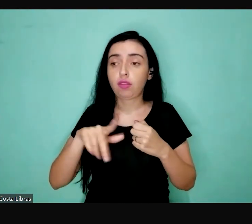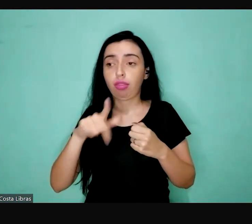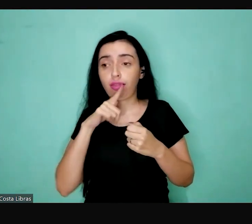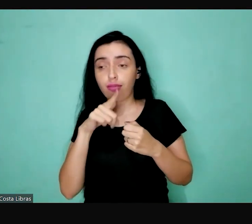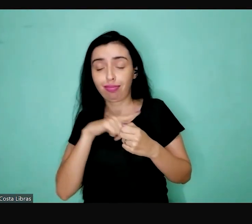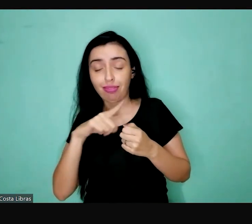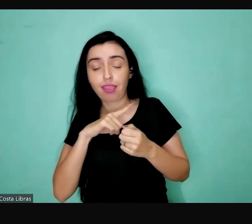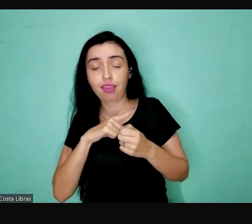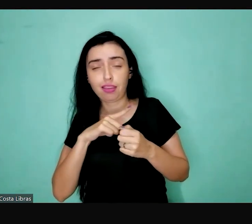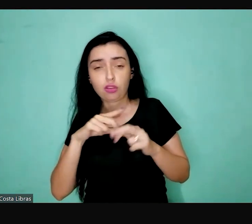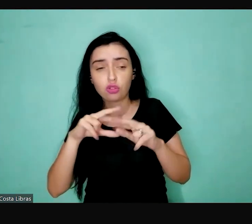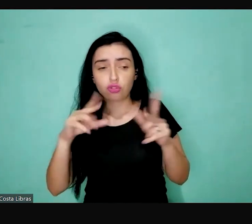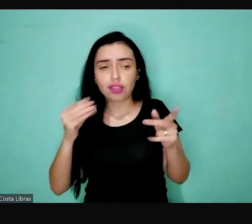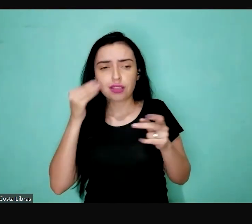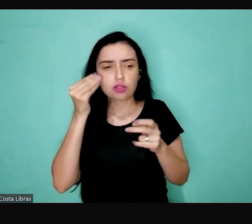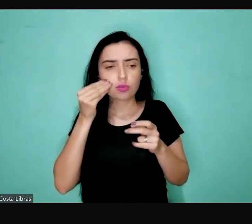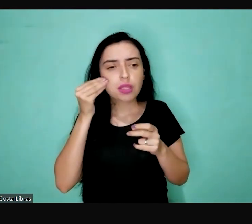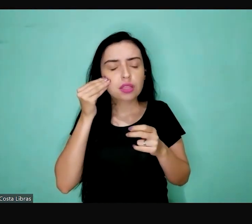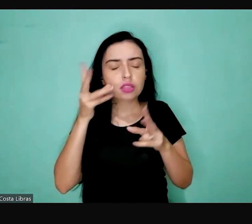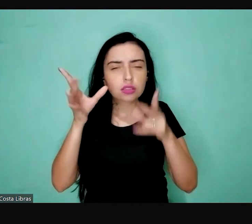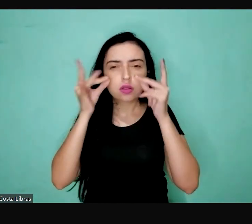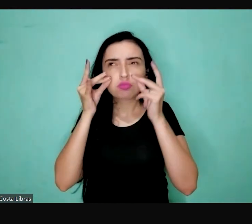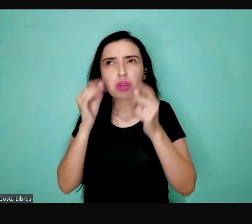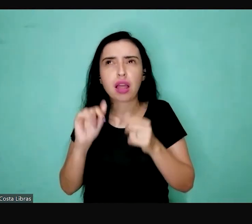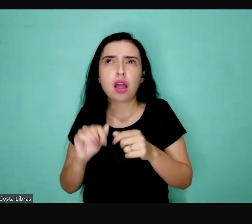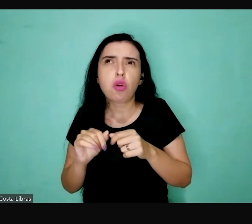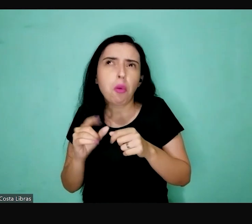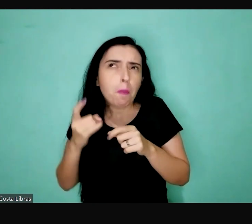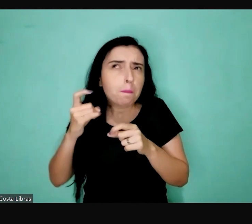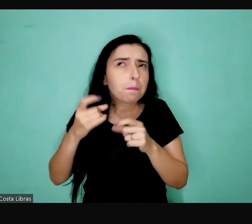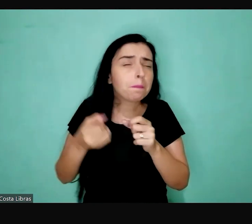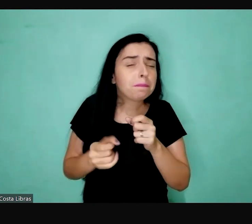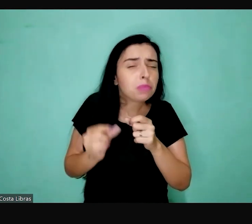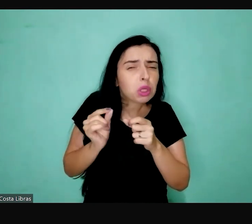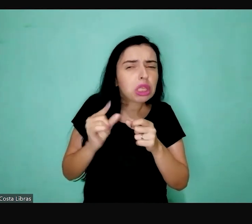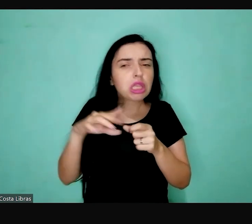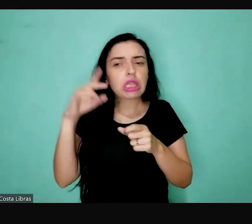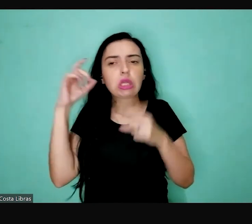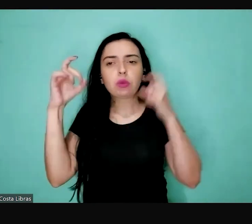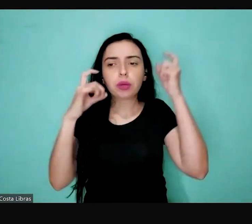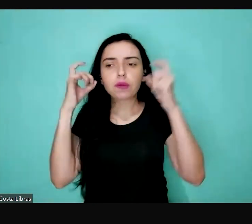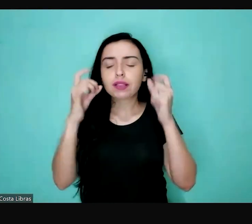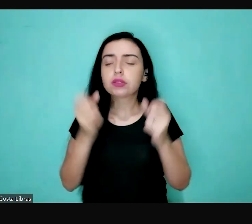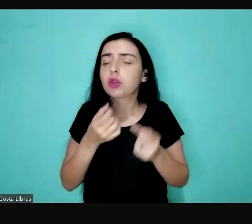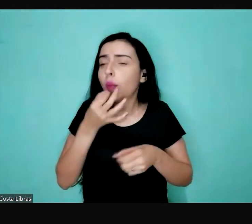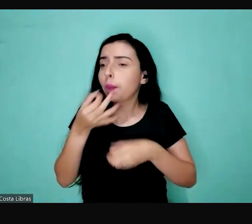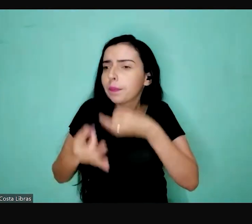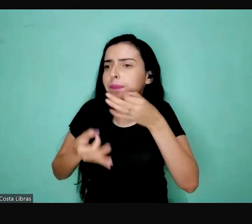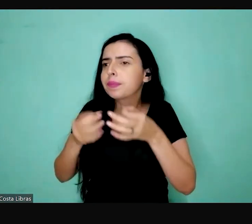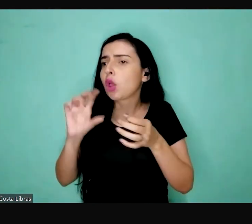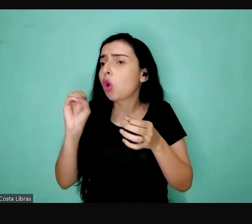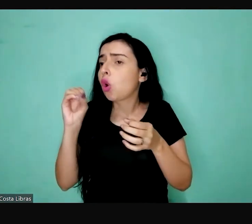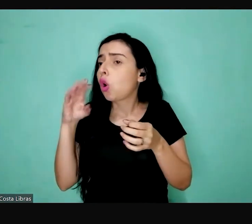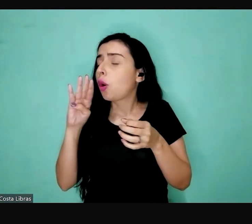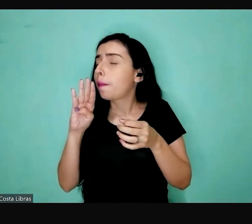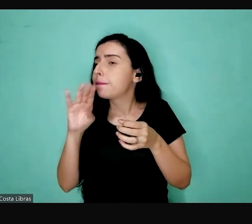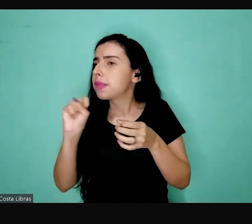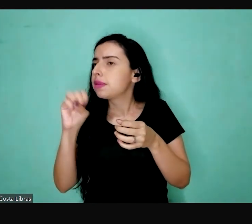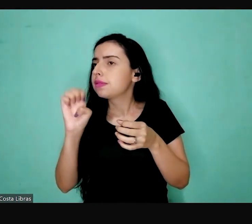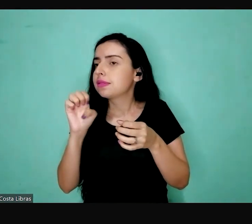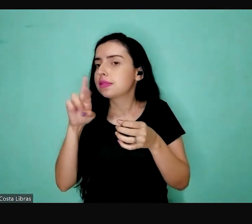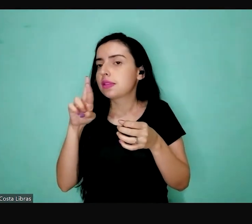faria não sei se questionamento, mas uma observação, e o senhor colocava,